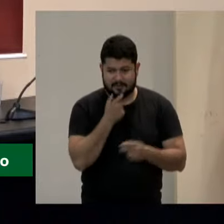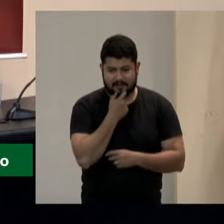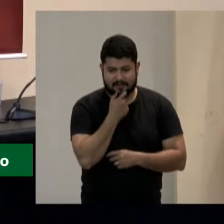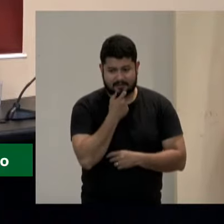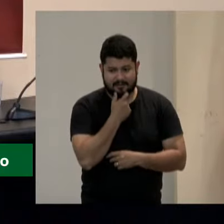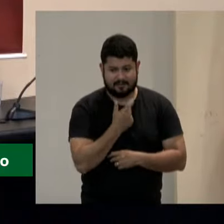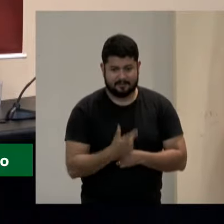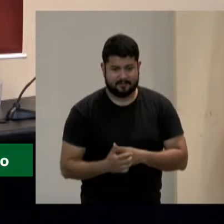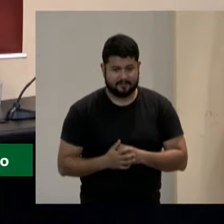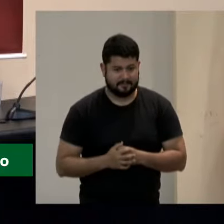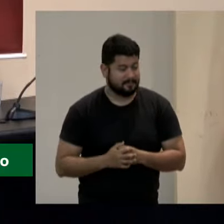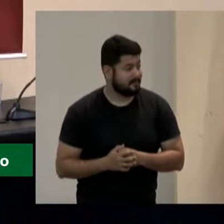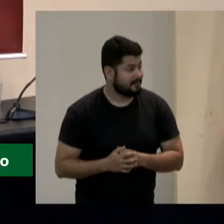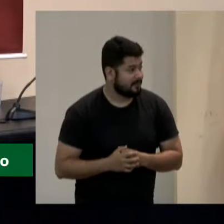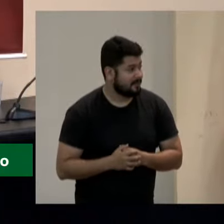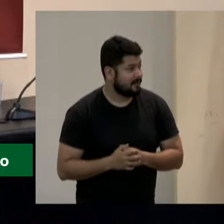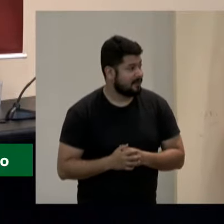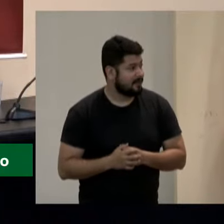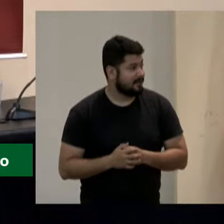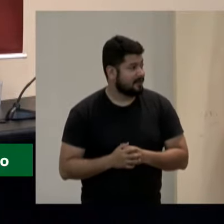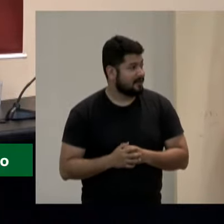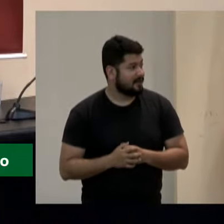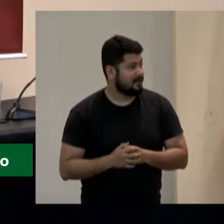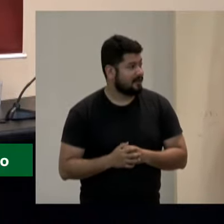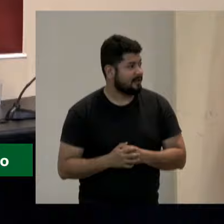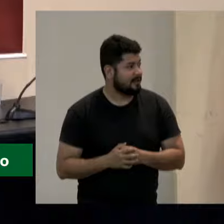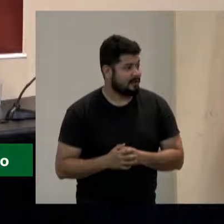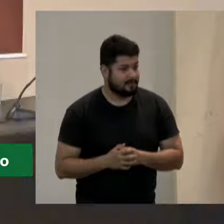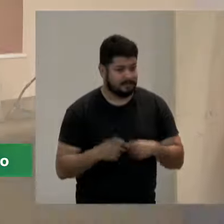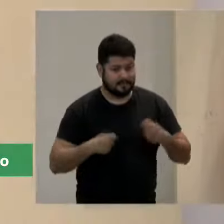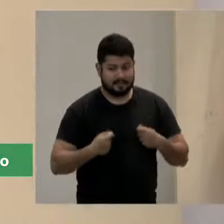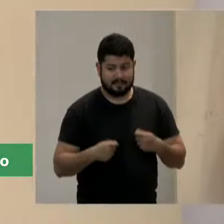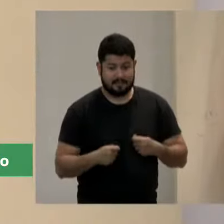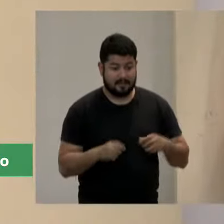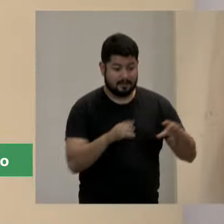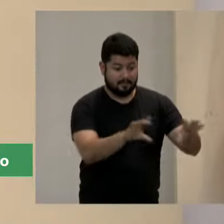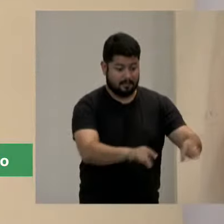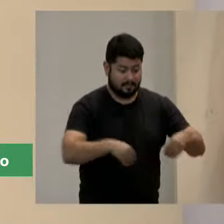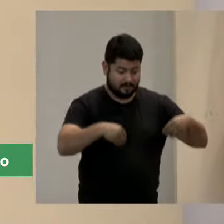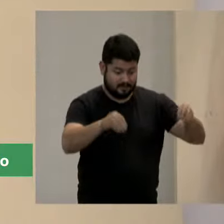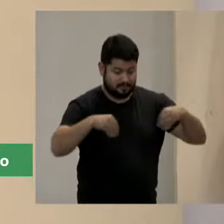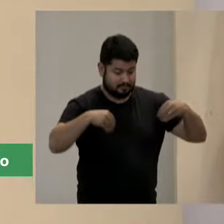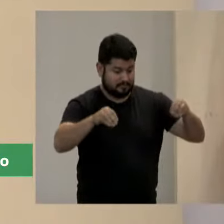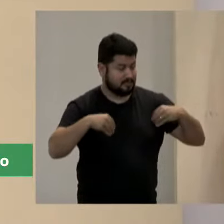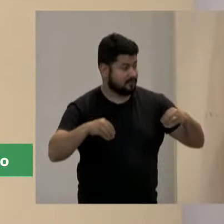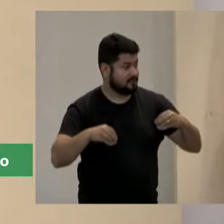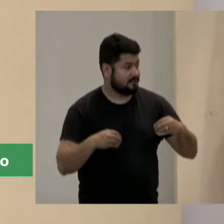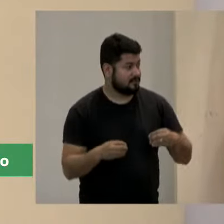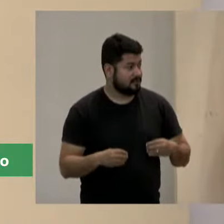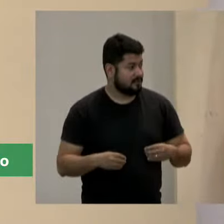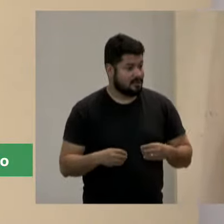para nós pegar o pano, e a gente não conseguia mexer para pegar o pano. Aí o médico dobrou o pano e jogou bem no meu